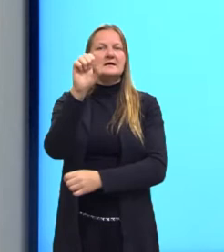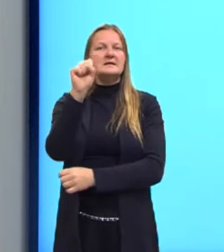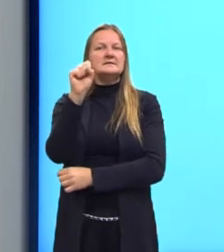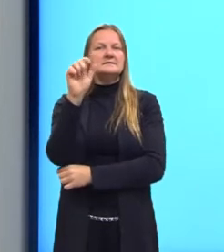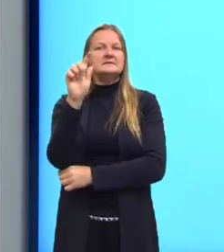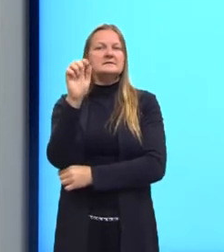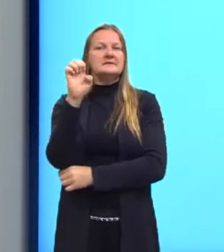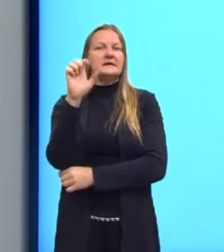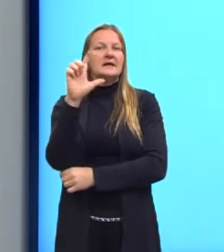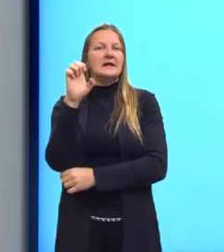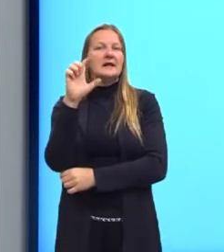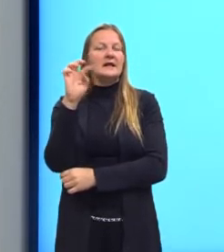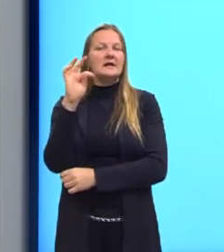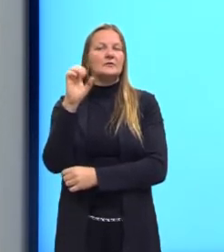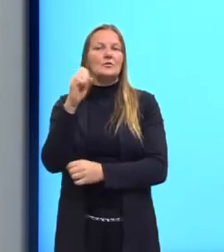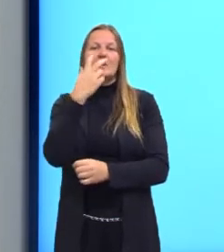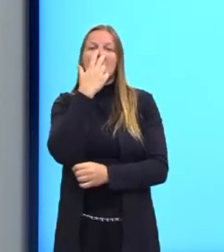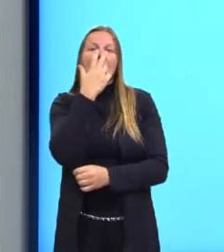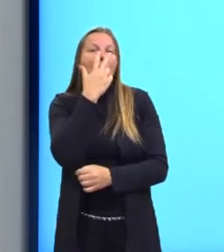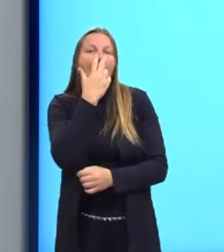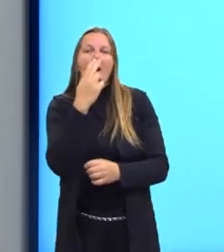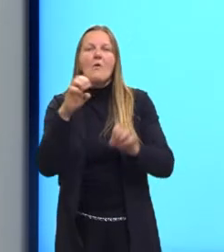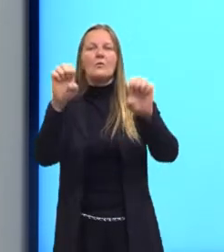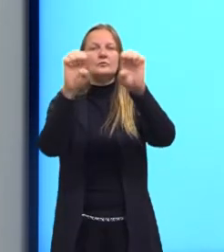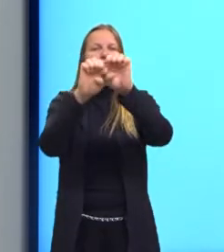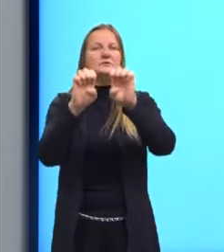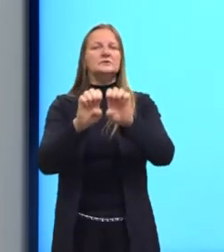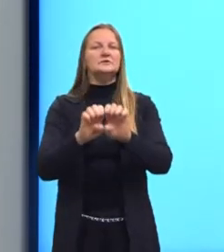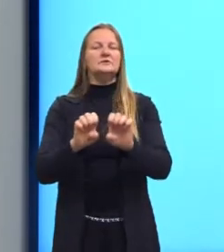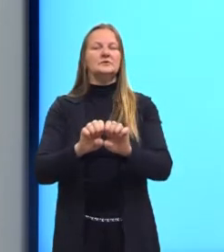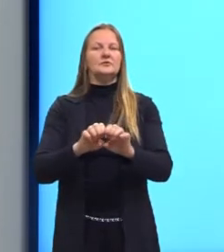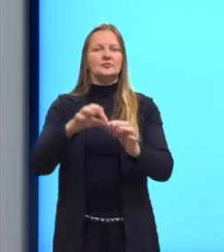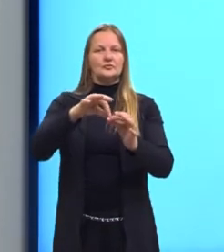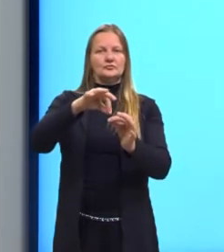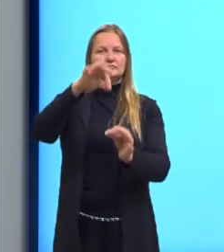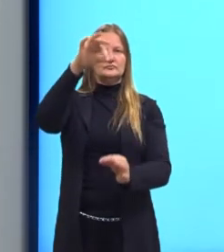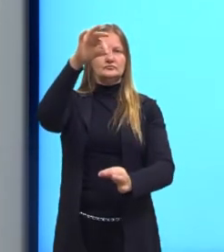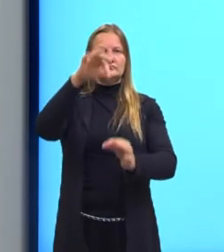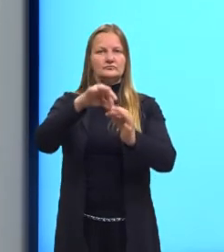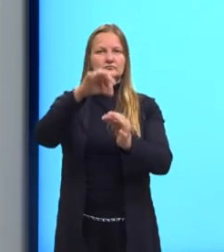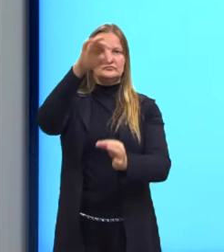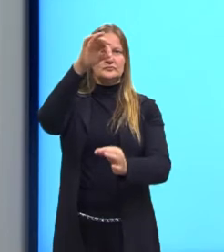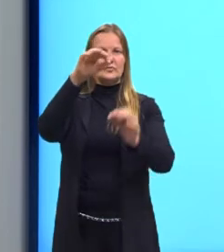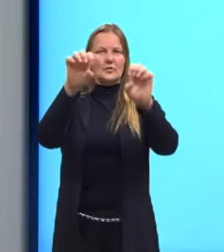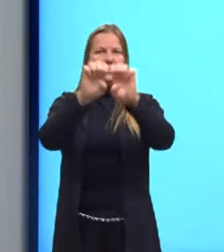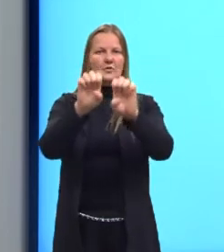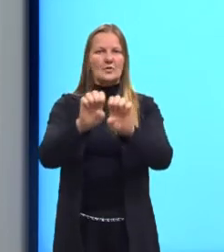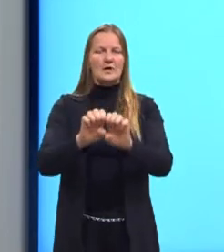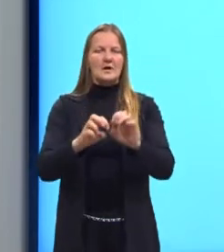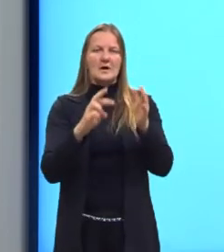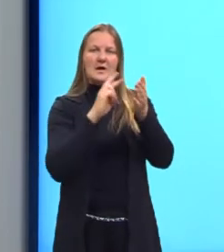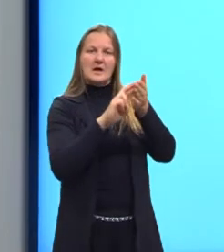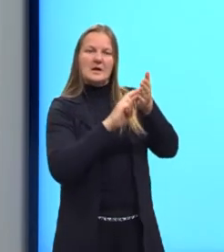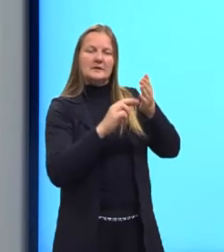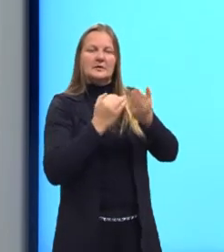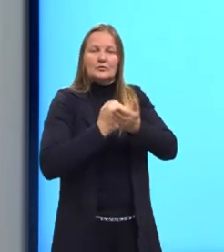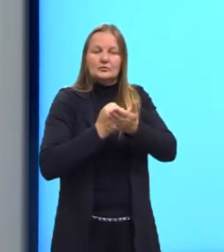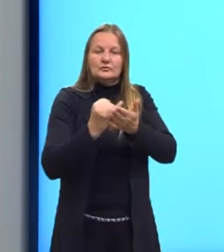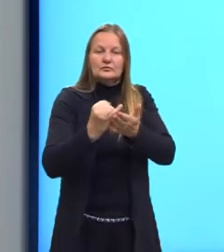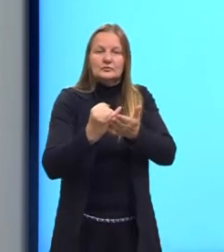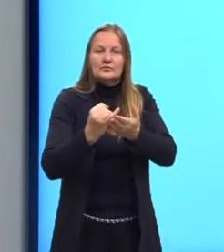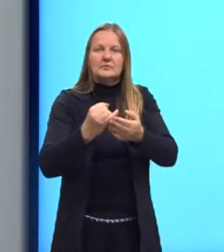é igual a estrutura é igual a estrutura que significa introdução